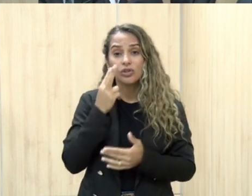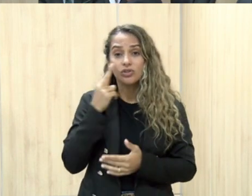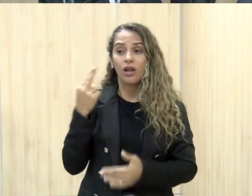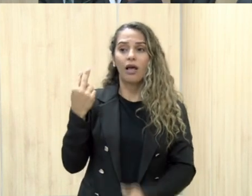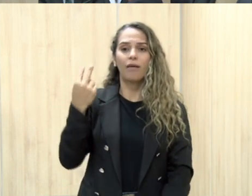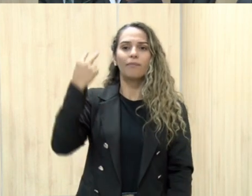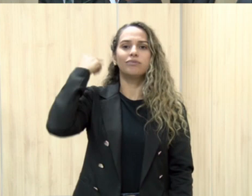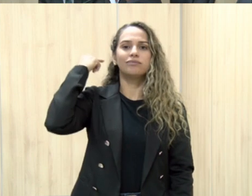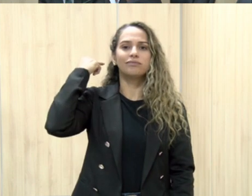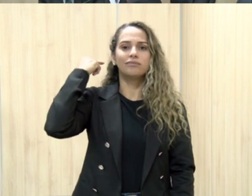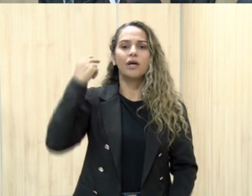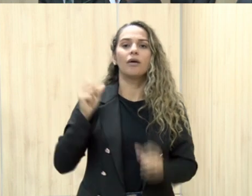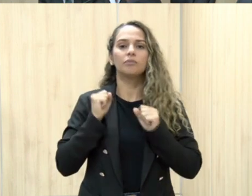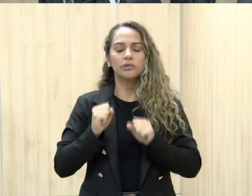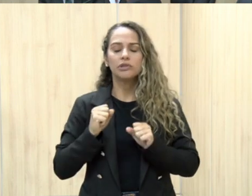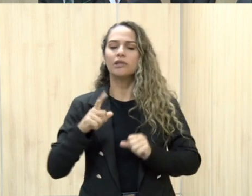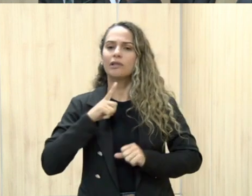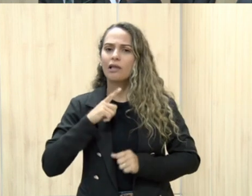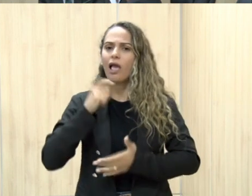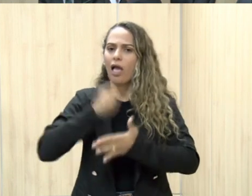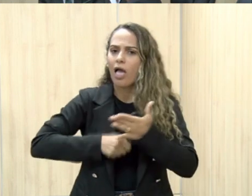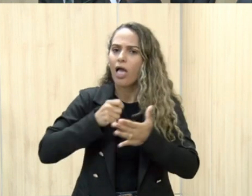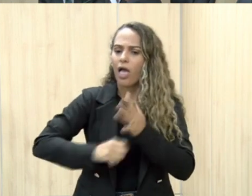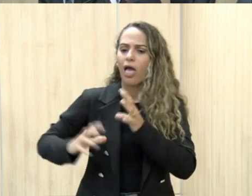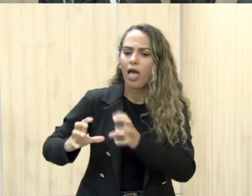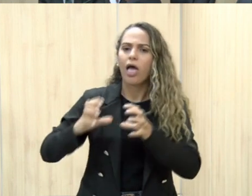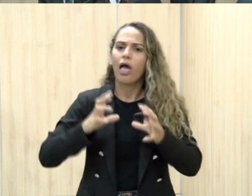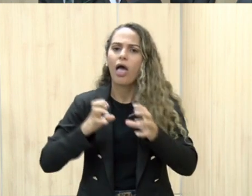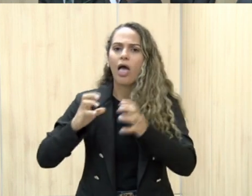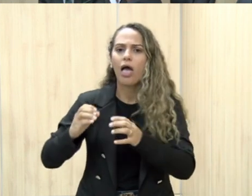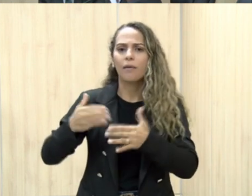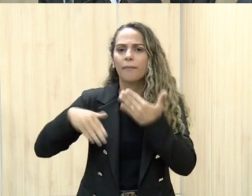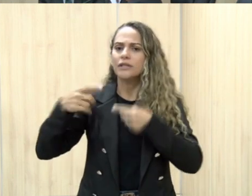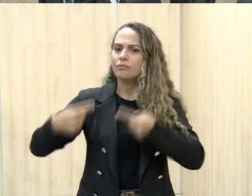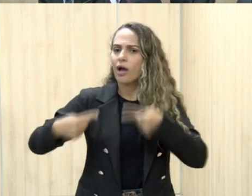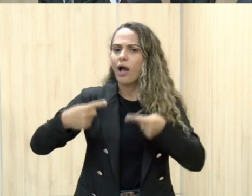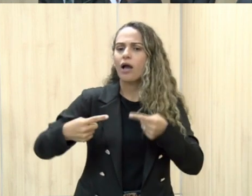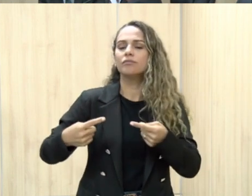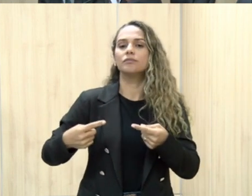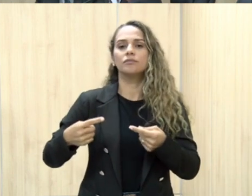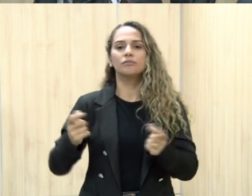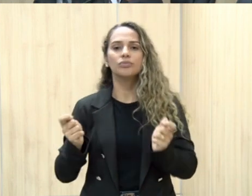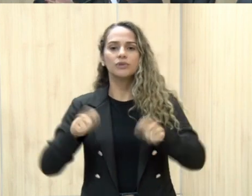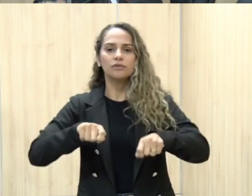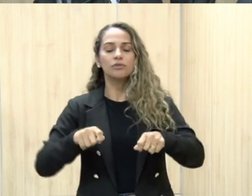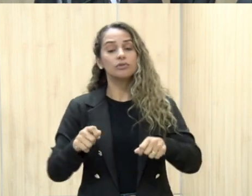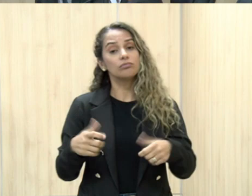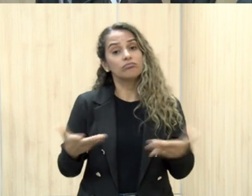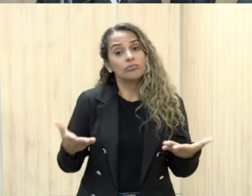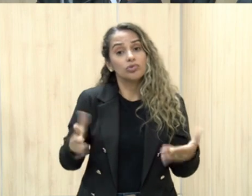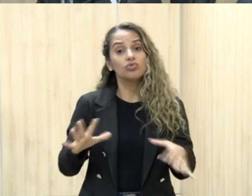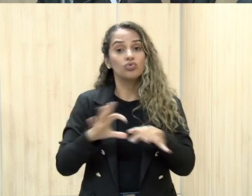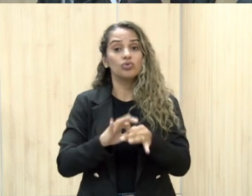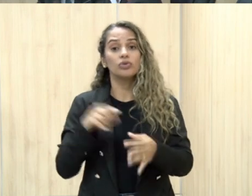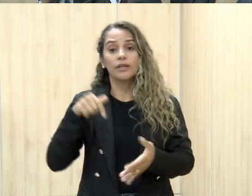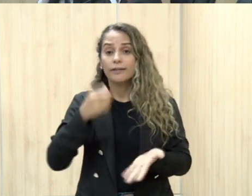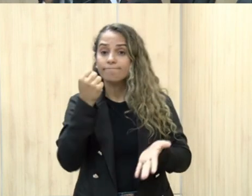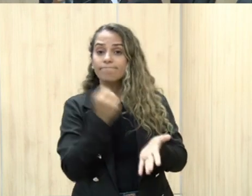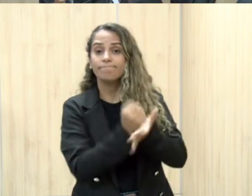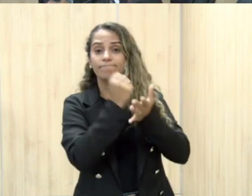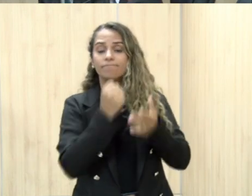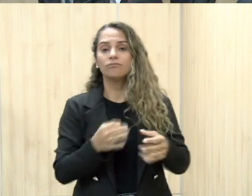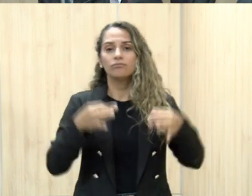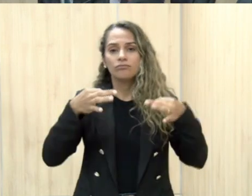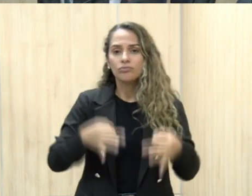e falar claramente podia ter brigado mais pelos nossos projetos e de repente a gente construir juntos aqui pactuar aqui